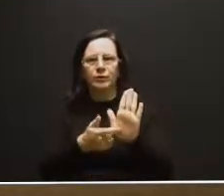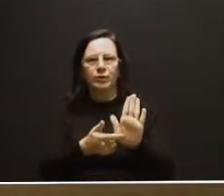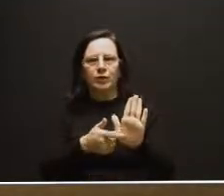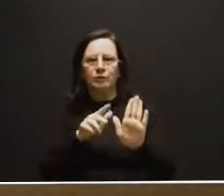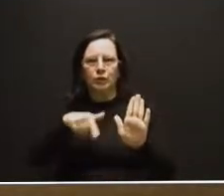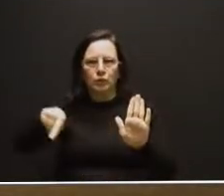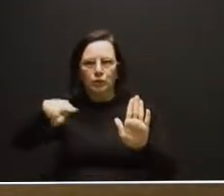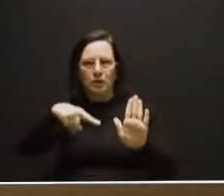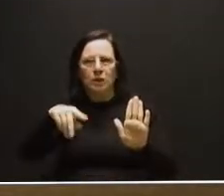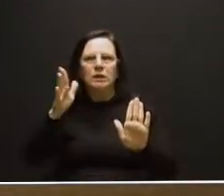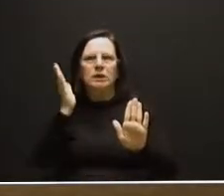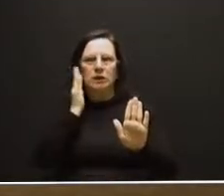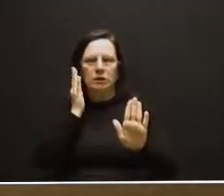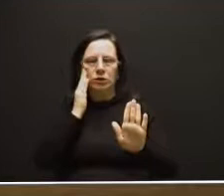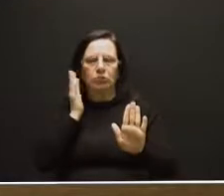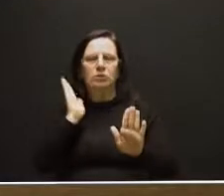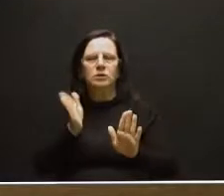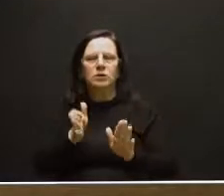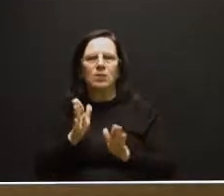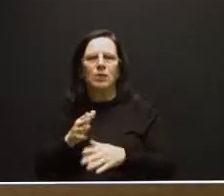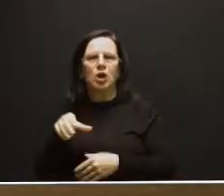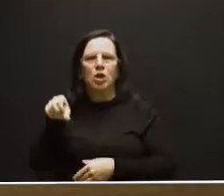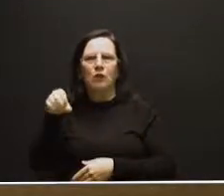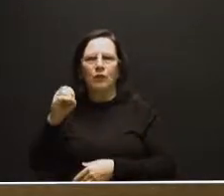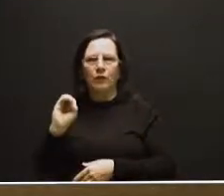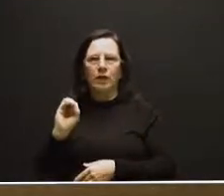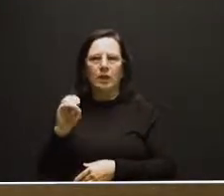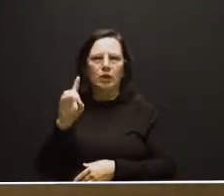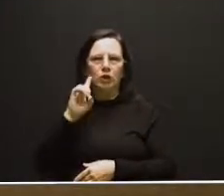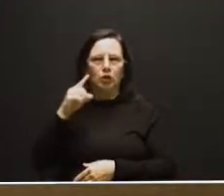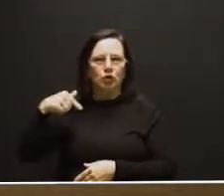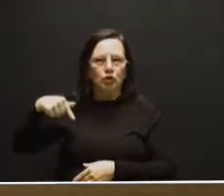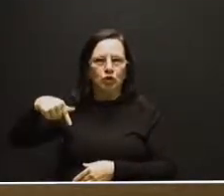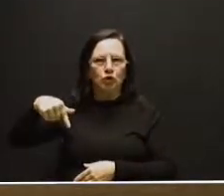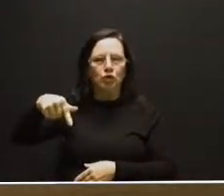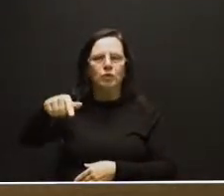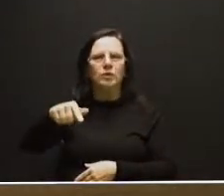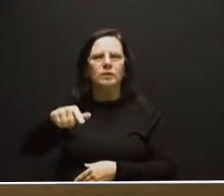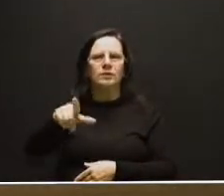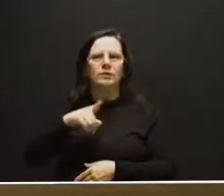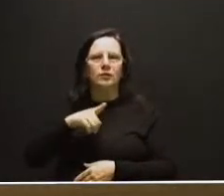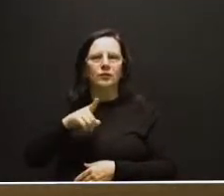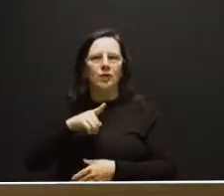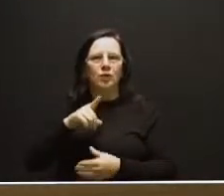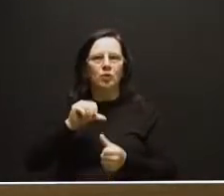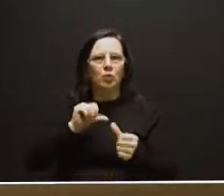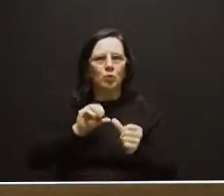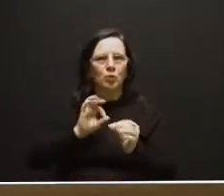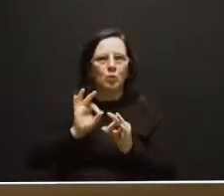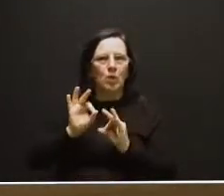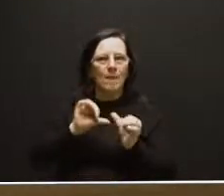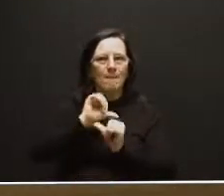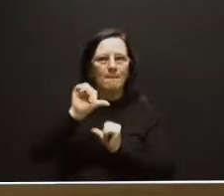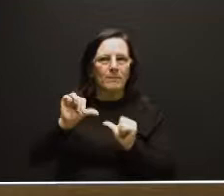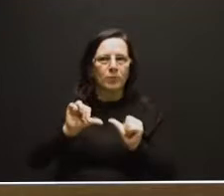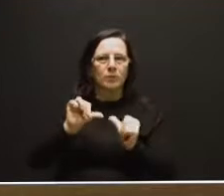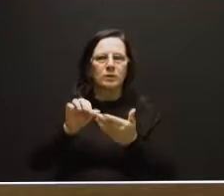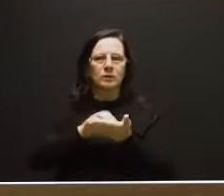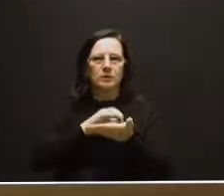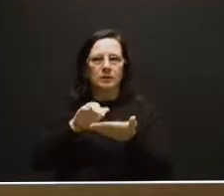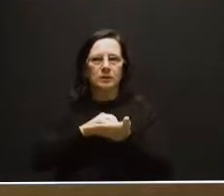senhores também já se passaram praticamente 90 dias nós pedimos para que houvesse uma reestruturação das